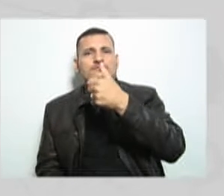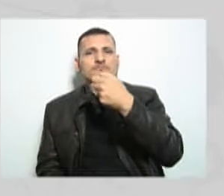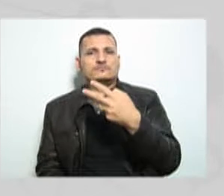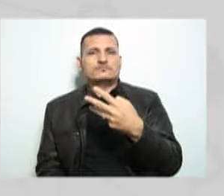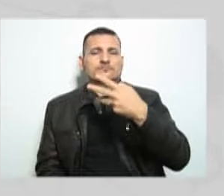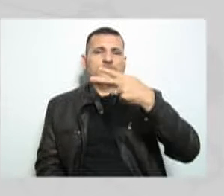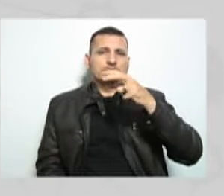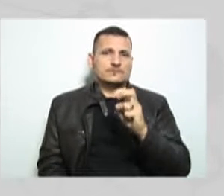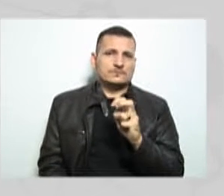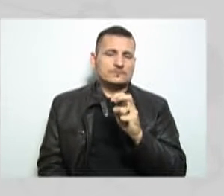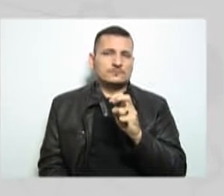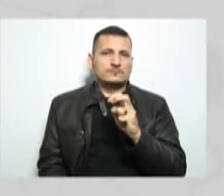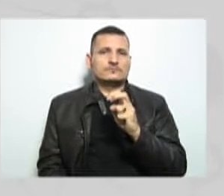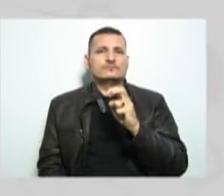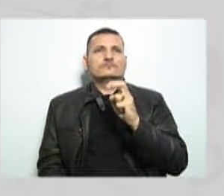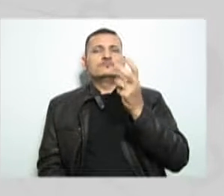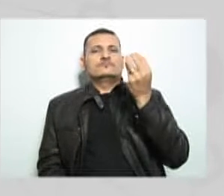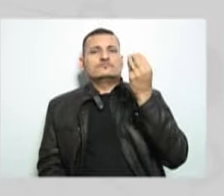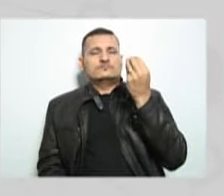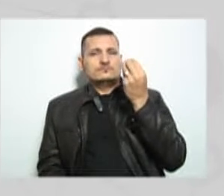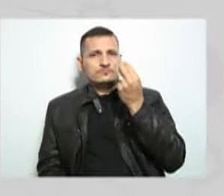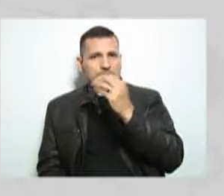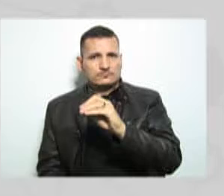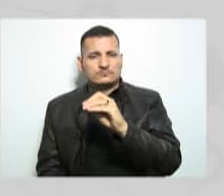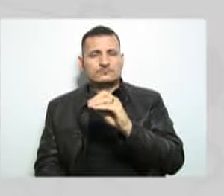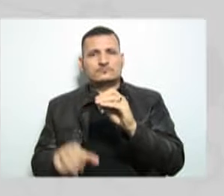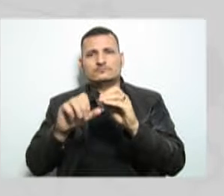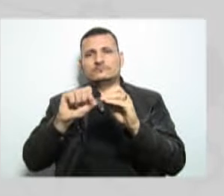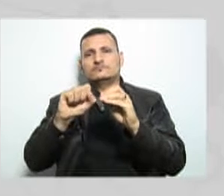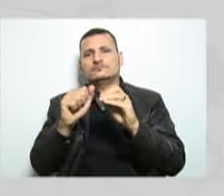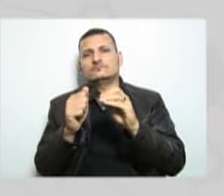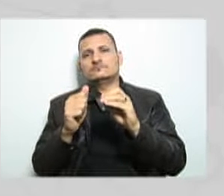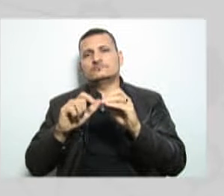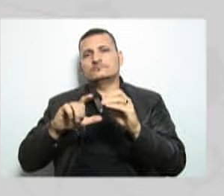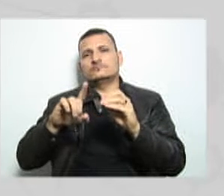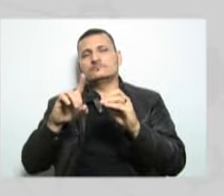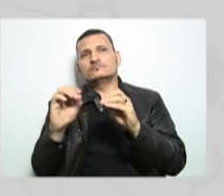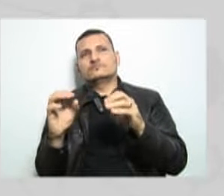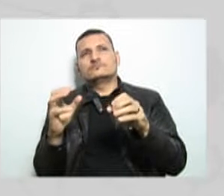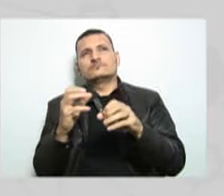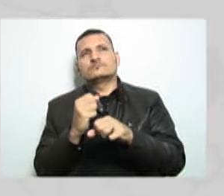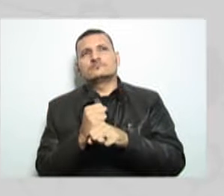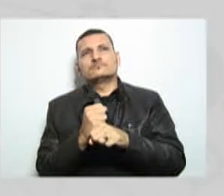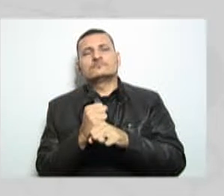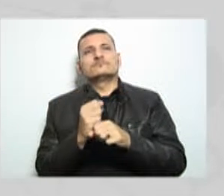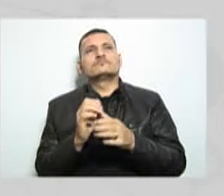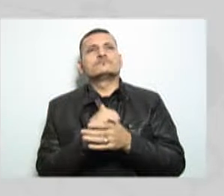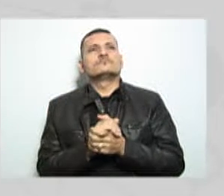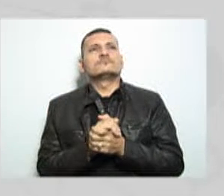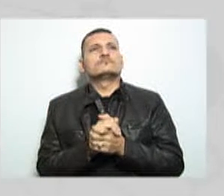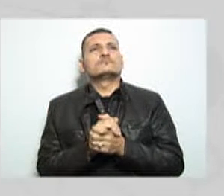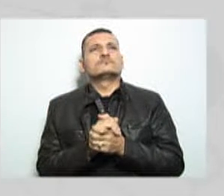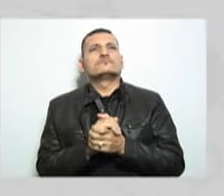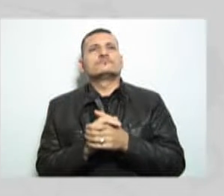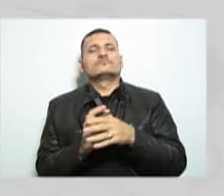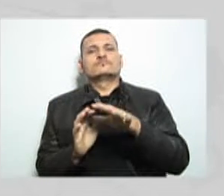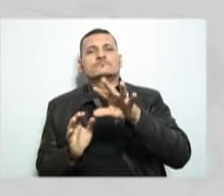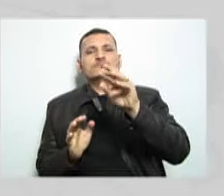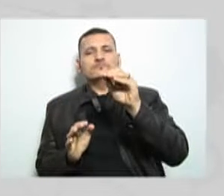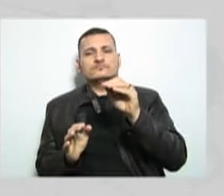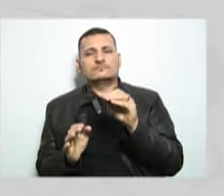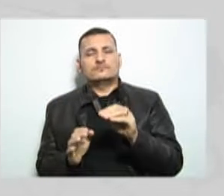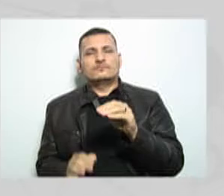e acrescento aqui um saldo, tá certo? Baixo aqui os meus 30